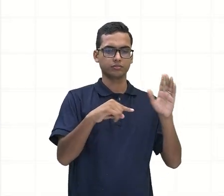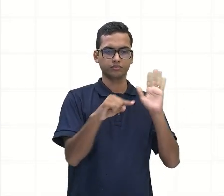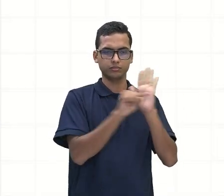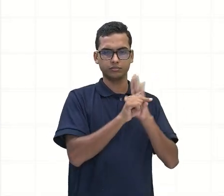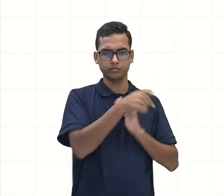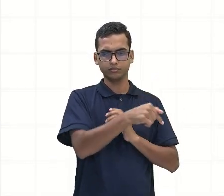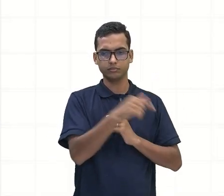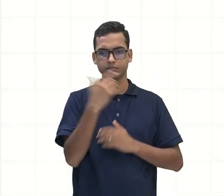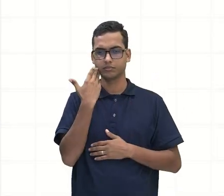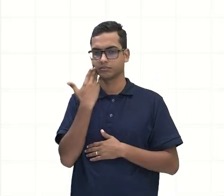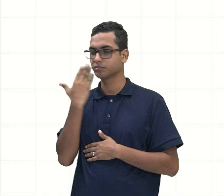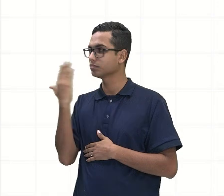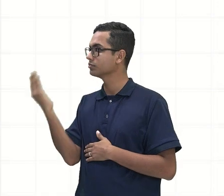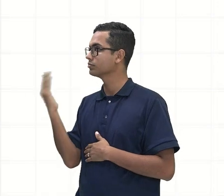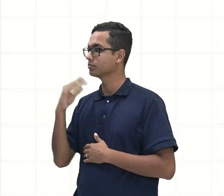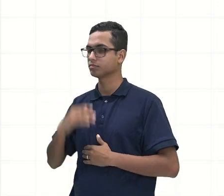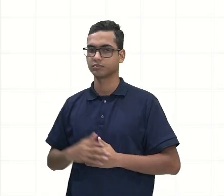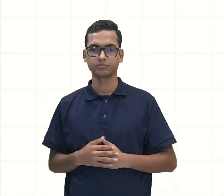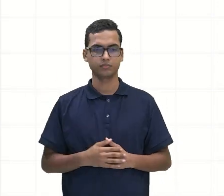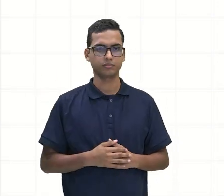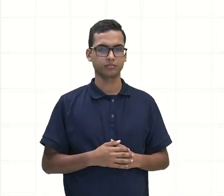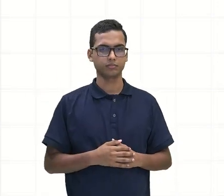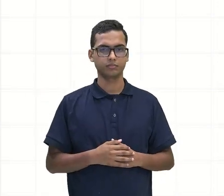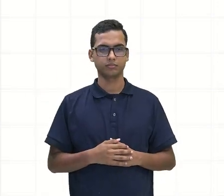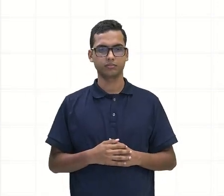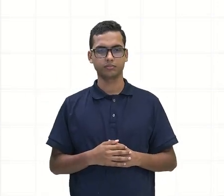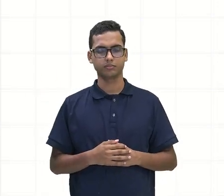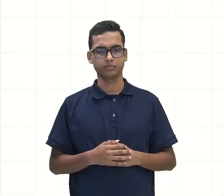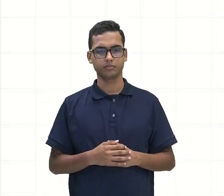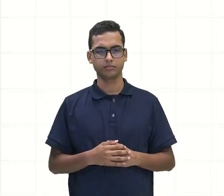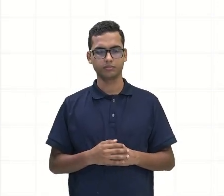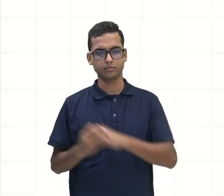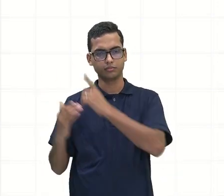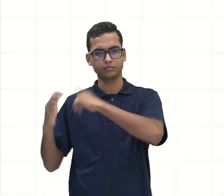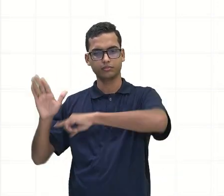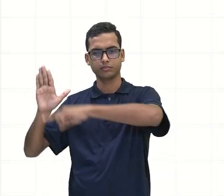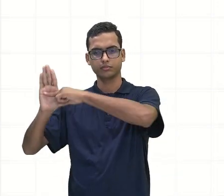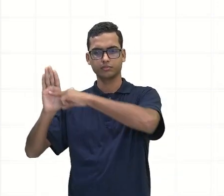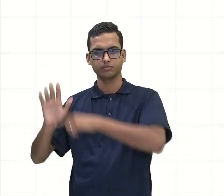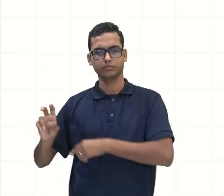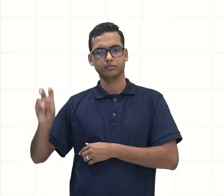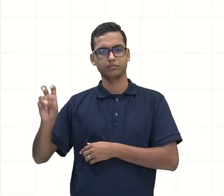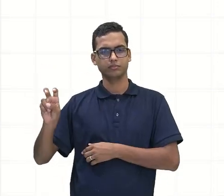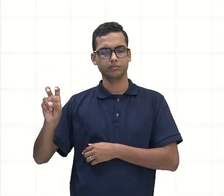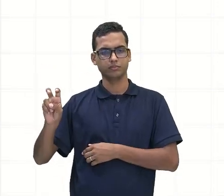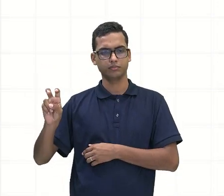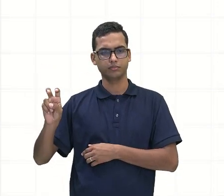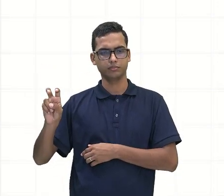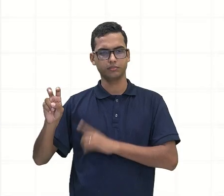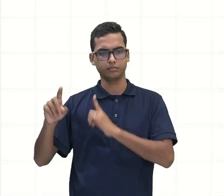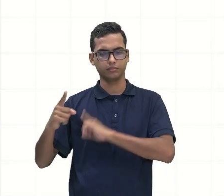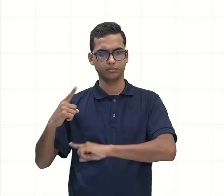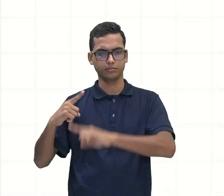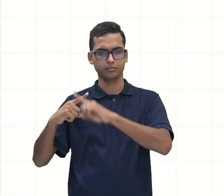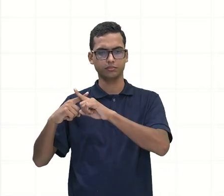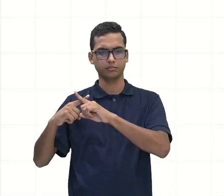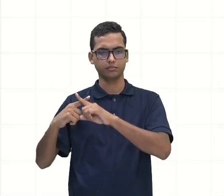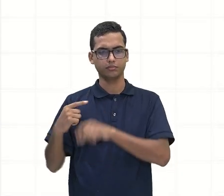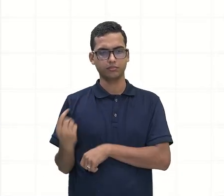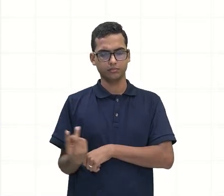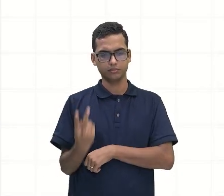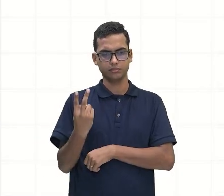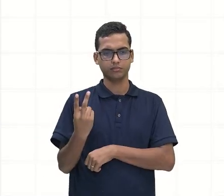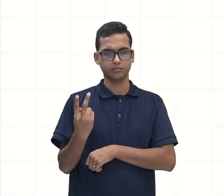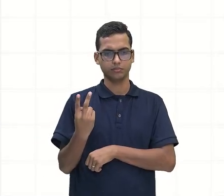parênteses, então vai ficar menos 5. 2 menos 4 menos 2 é 2, positivo.